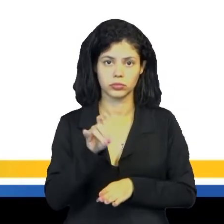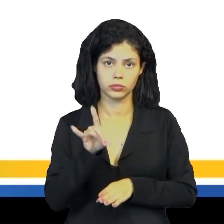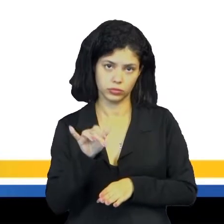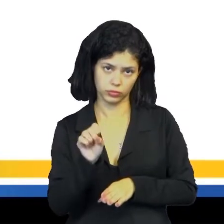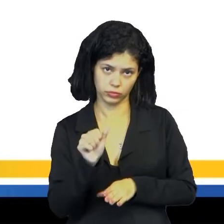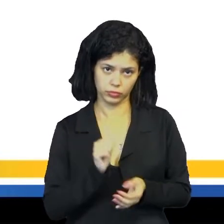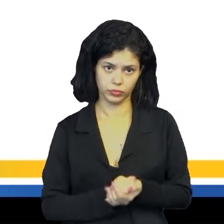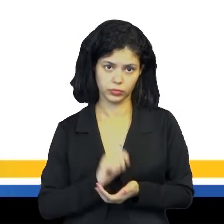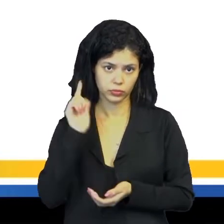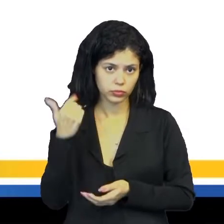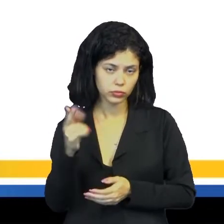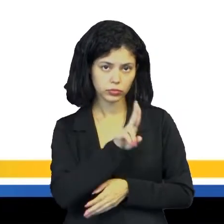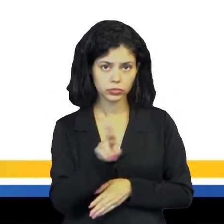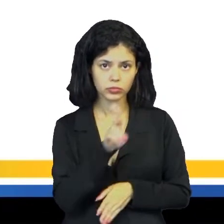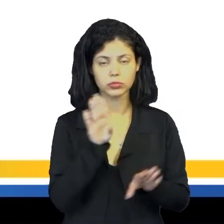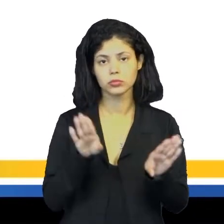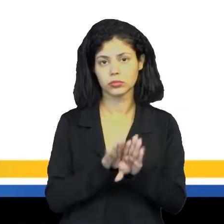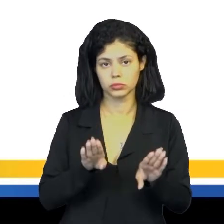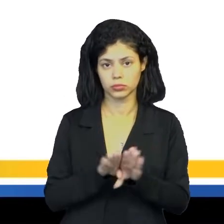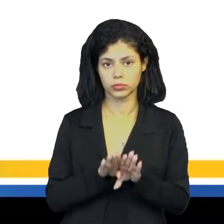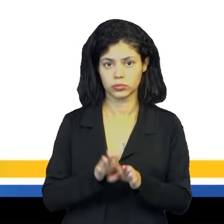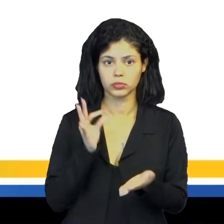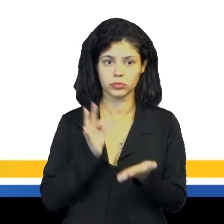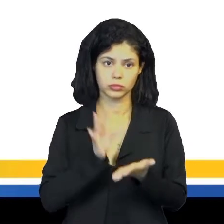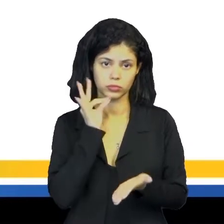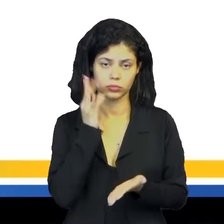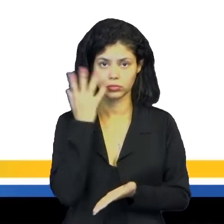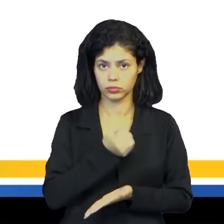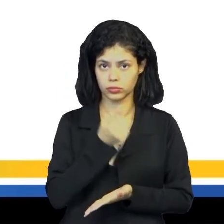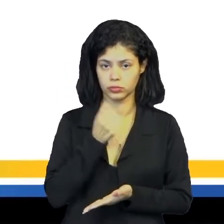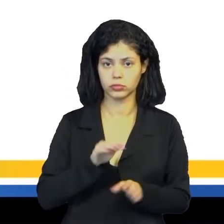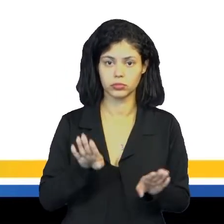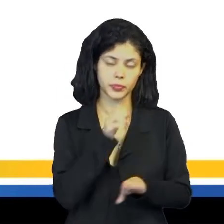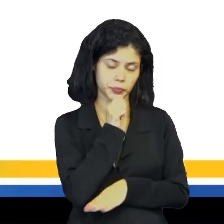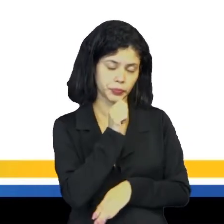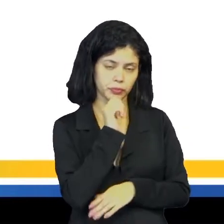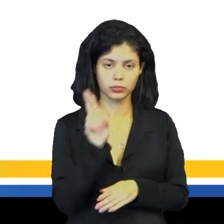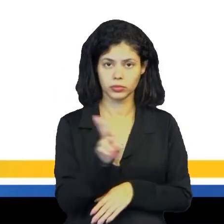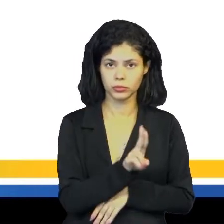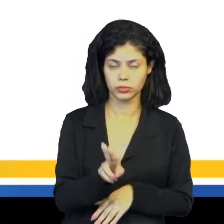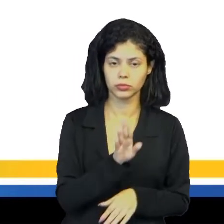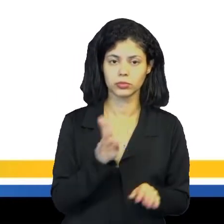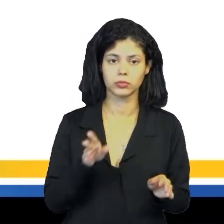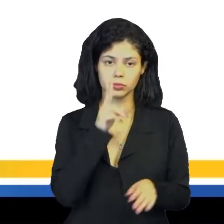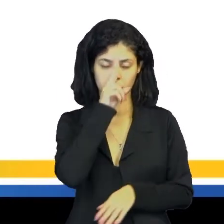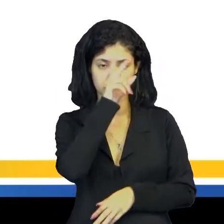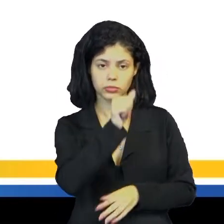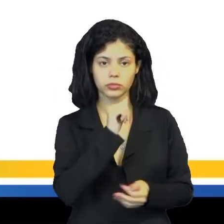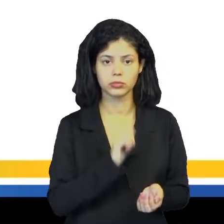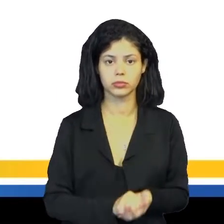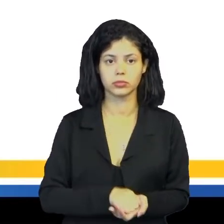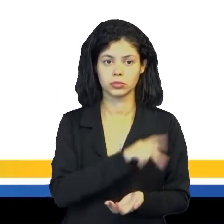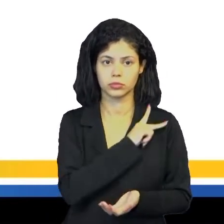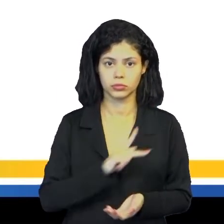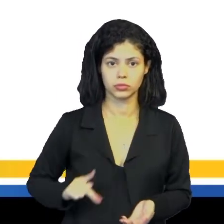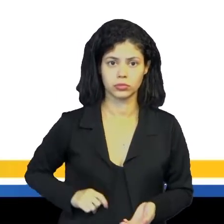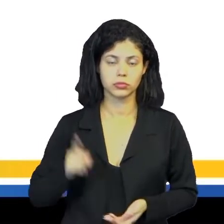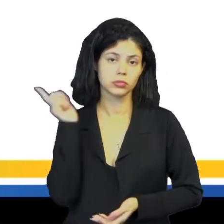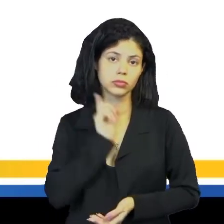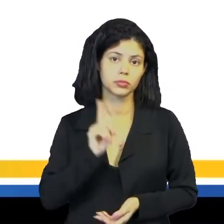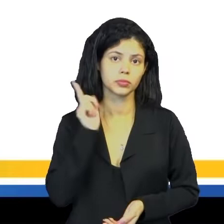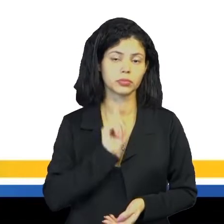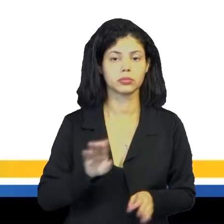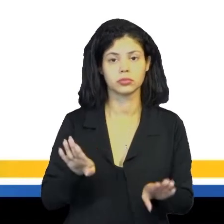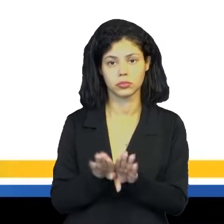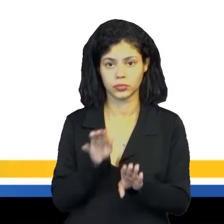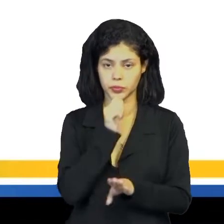dado a esse sistema político, era a política café com leite. Esse nome fazia referência à alternância do poder de presidentes oriundos de Minas Gerais, que